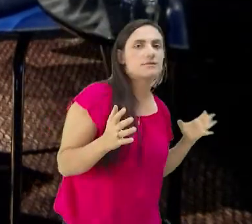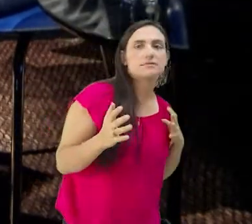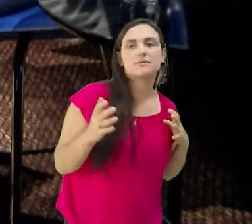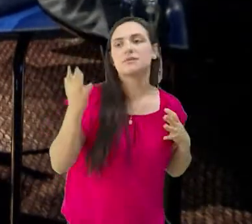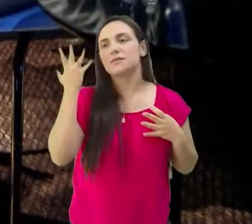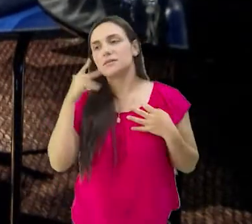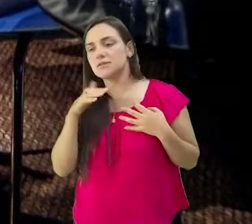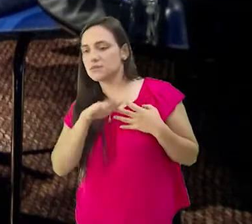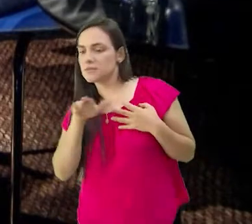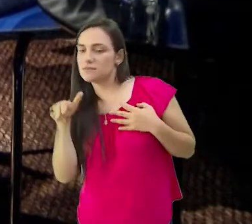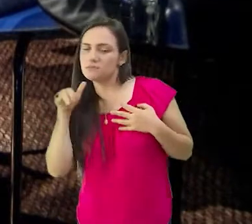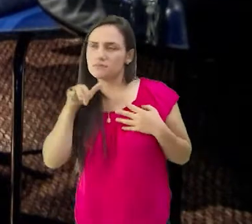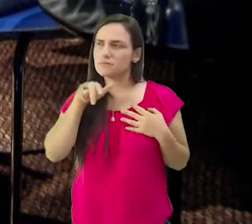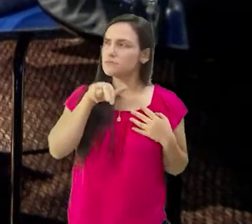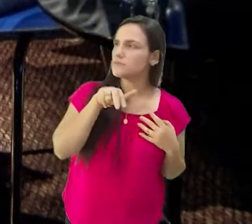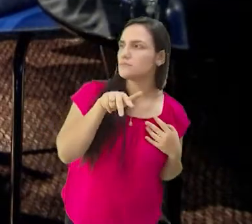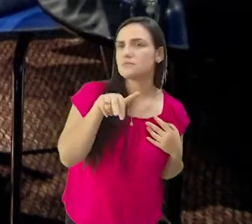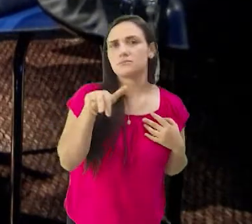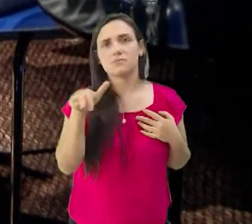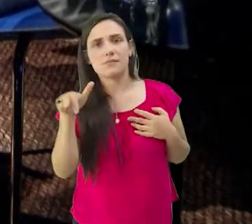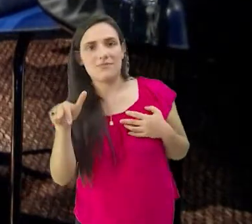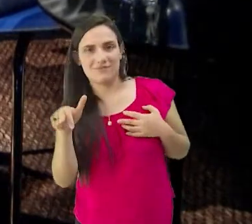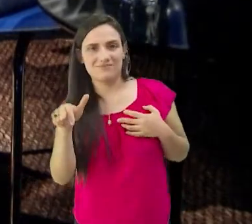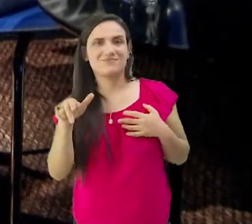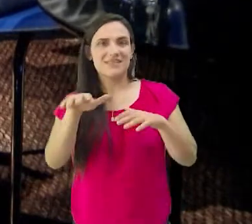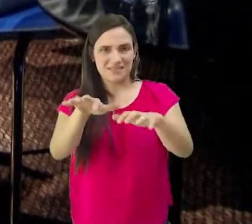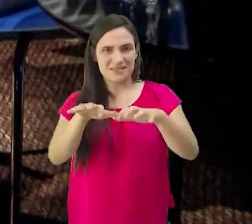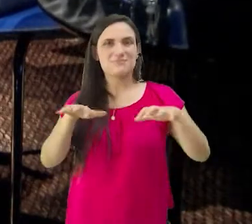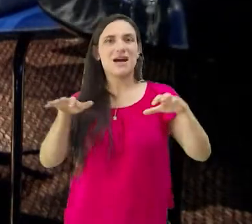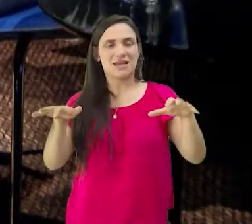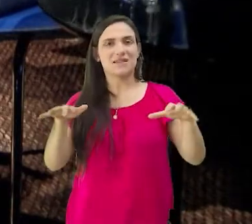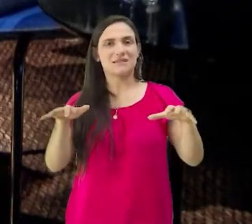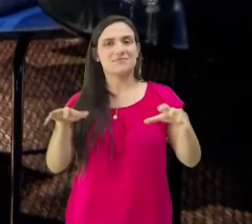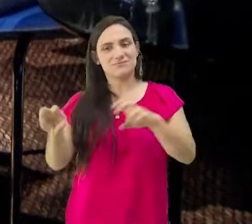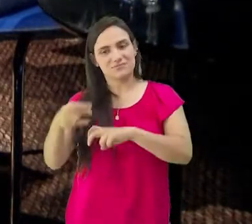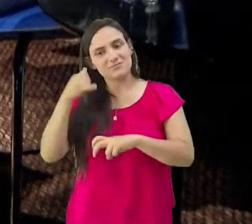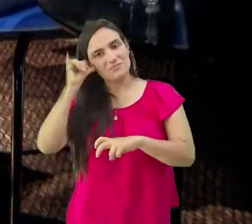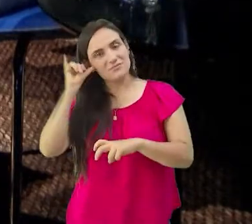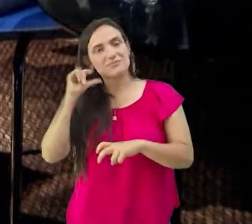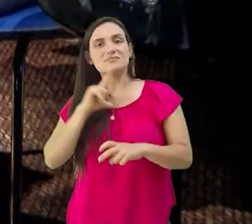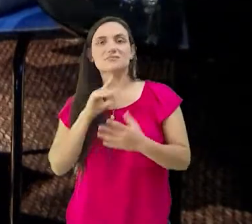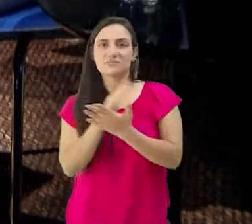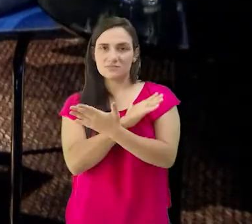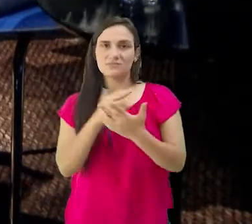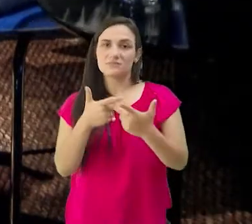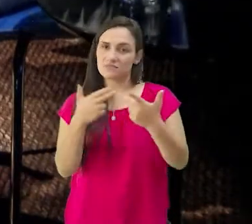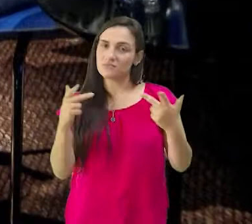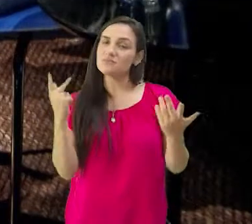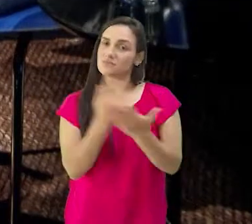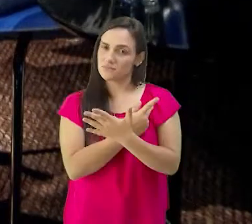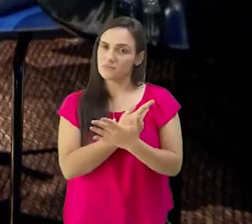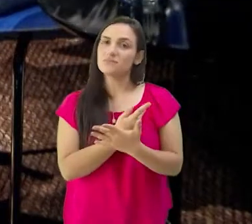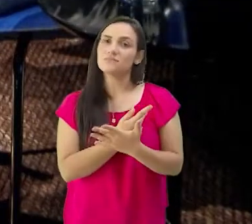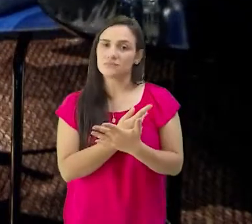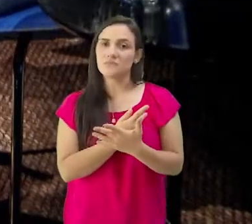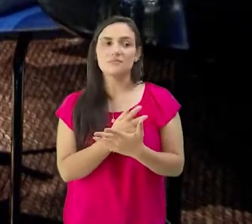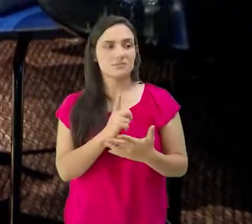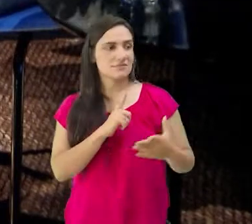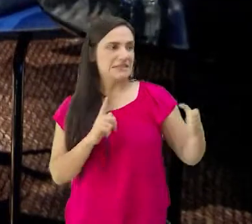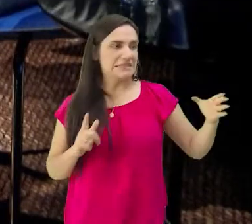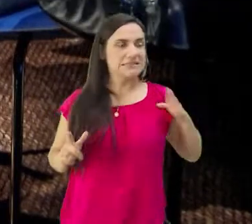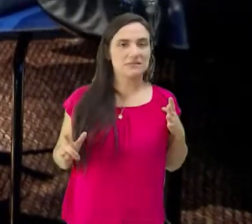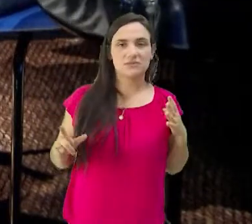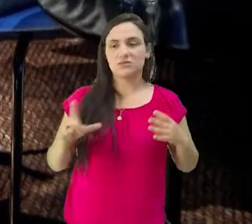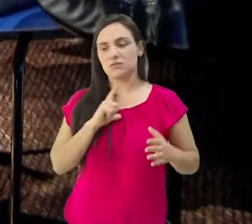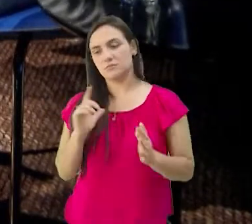vida caminhar sozinha na multidão, aquela criança caminhando, né? Desmistificando tinha um pouco essa coisa do campo, né? Exatamente. Que tem muita coisa bela, mas tem